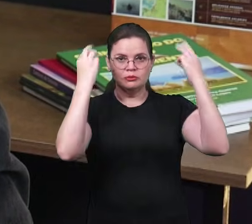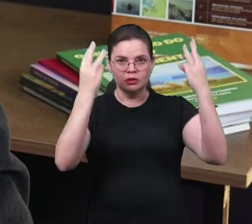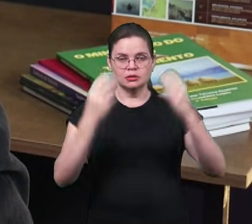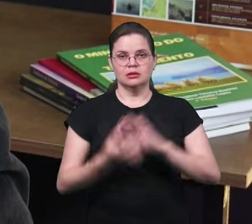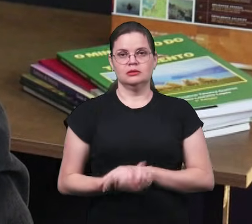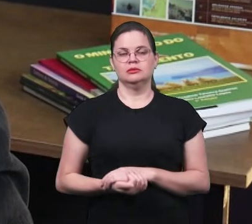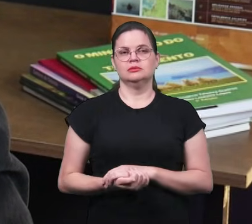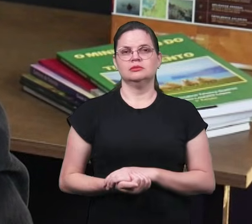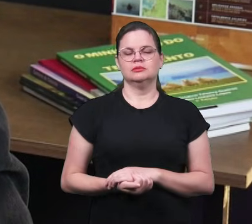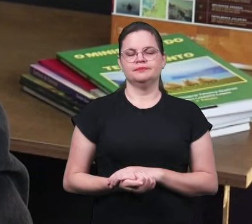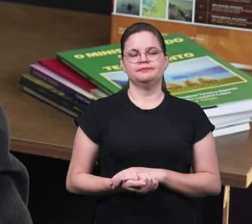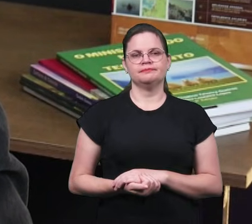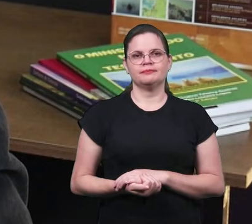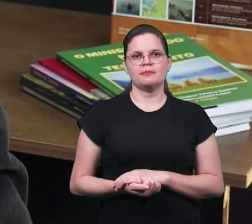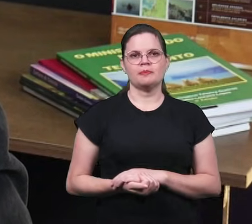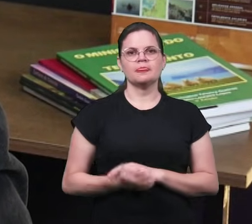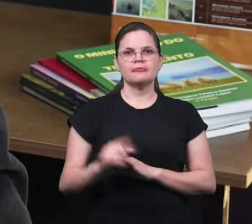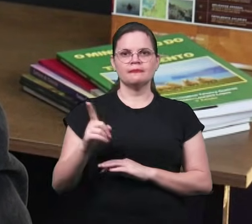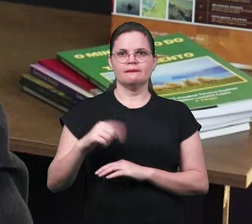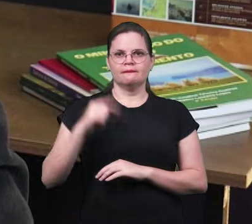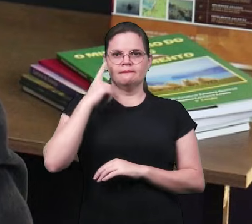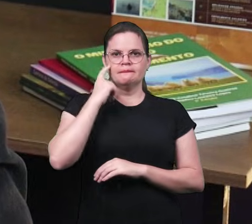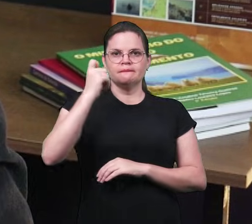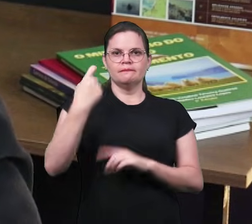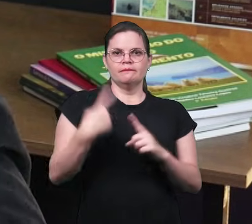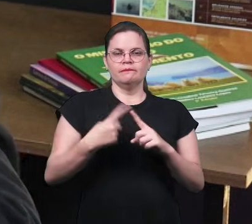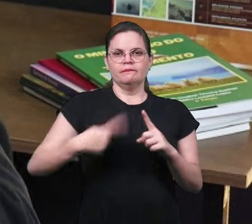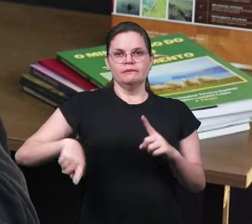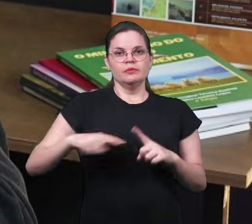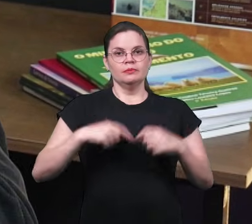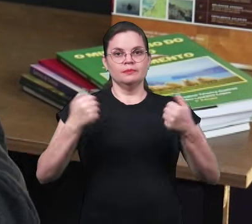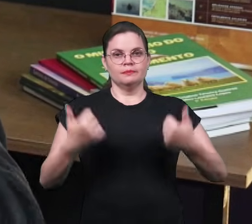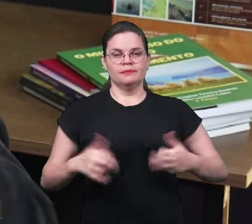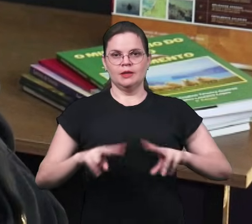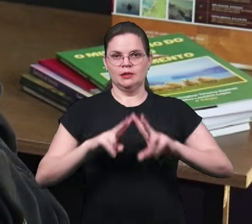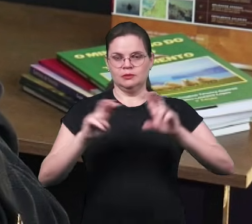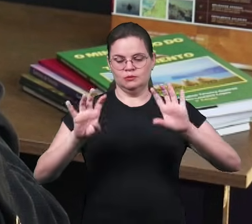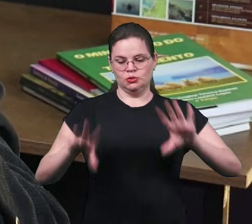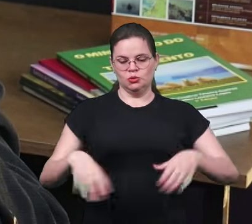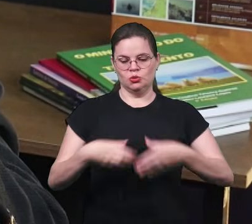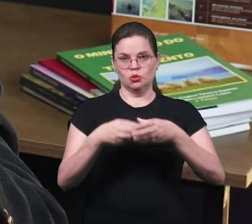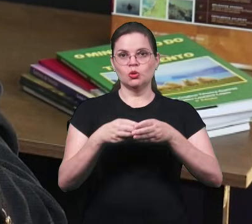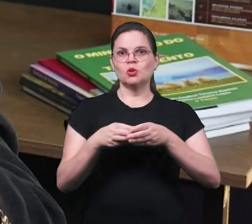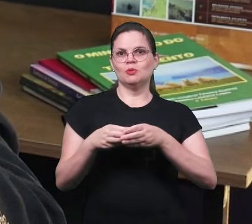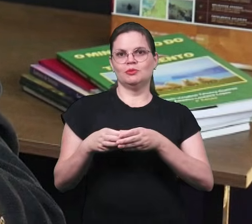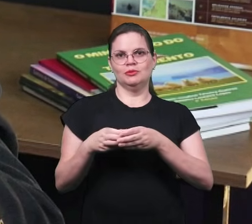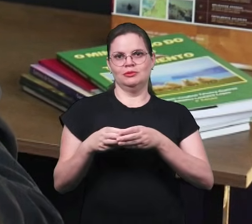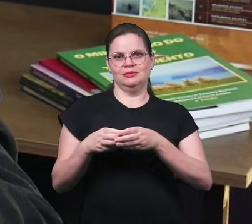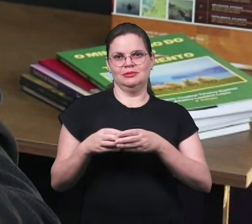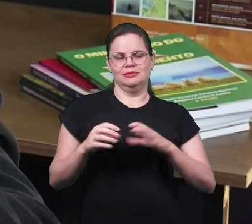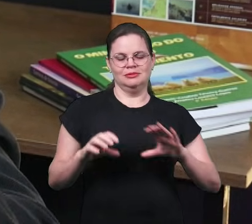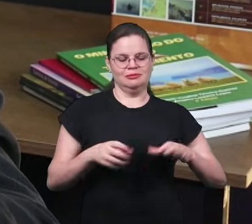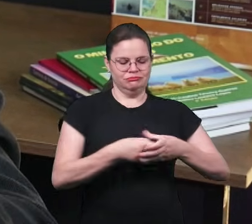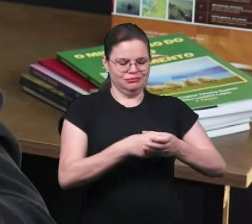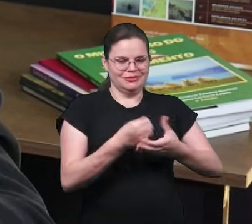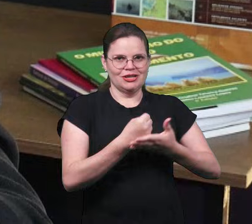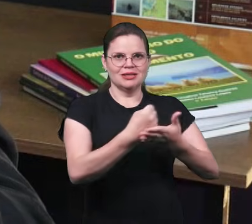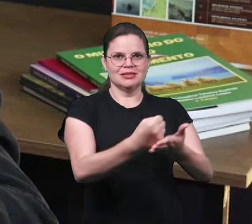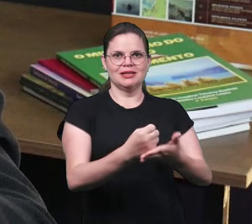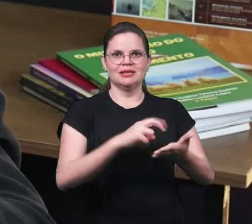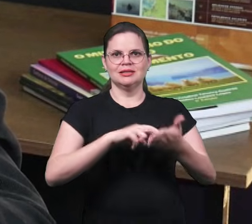porque quando você fala nos grupos de assistência, você não está dividindo a igreja no